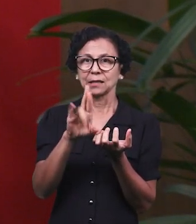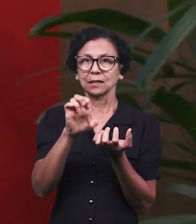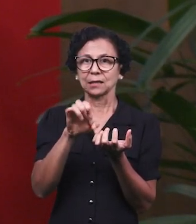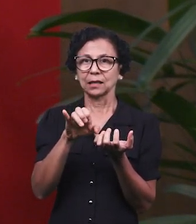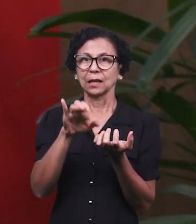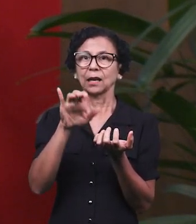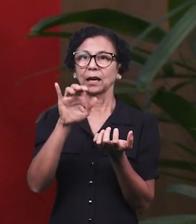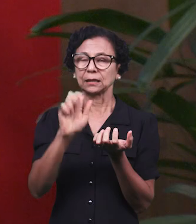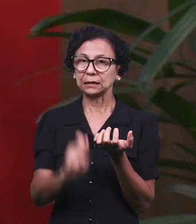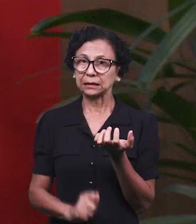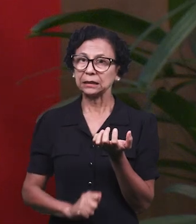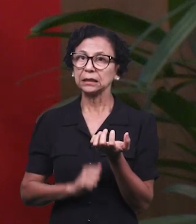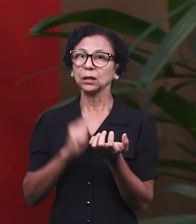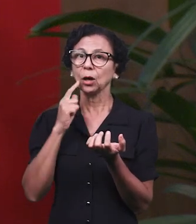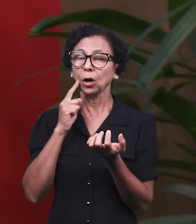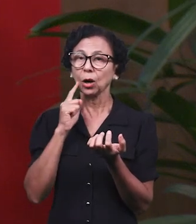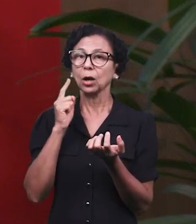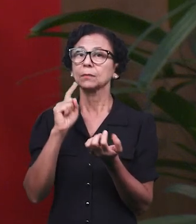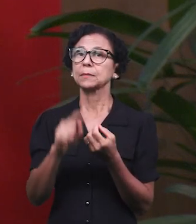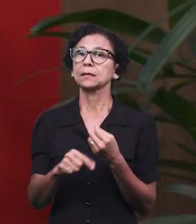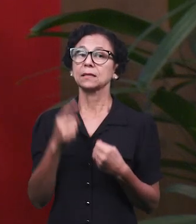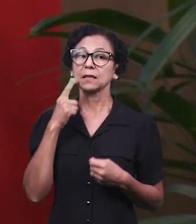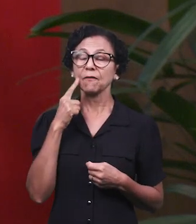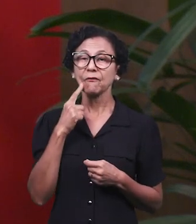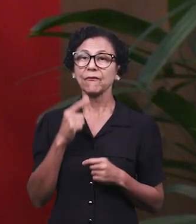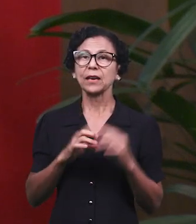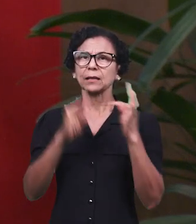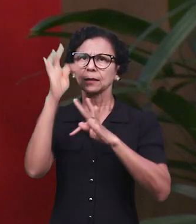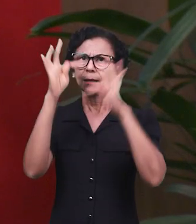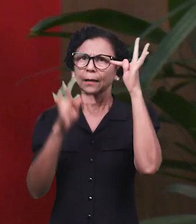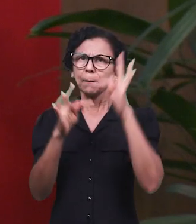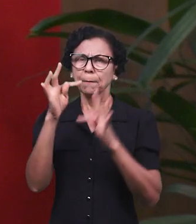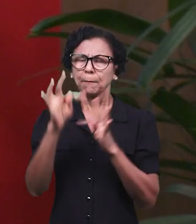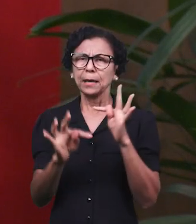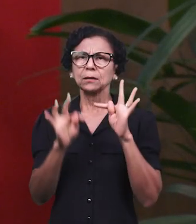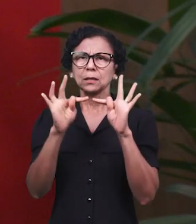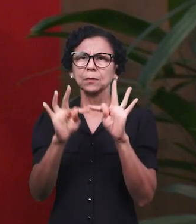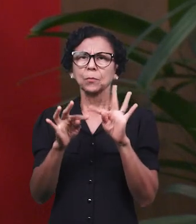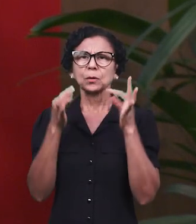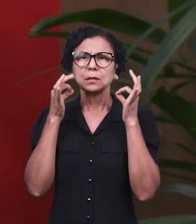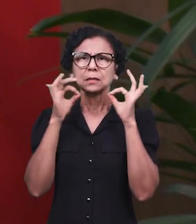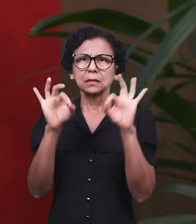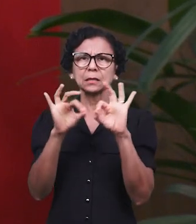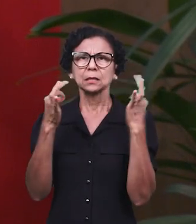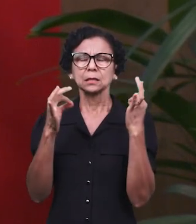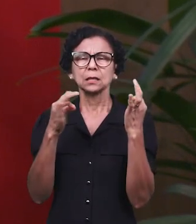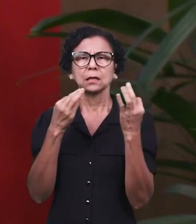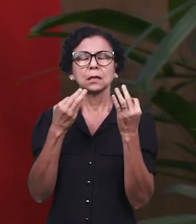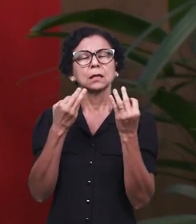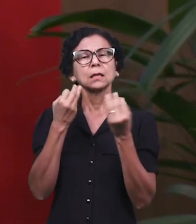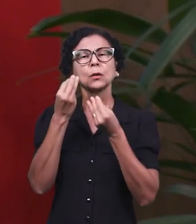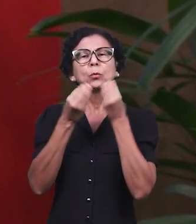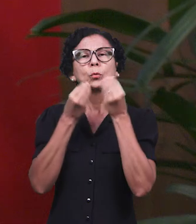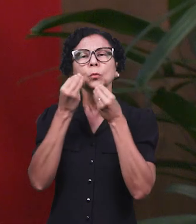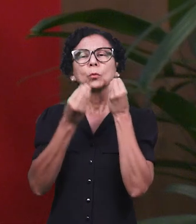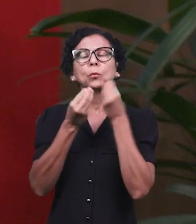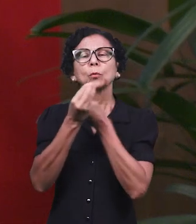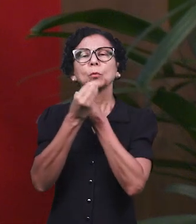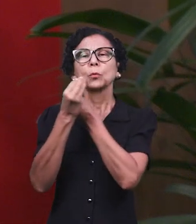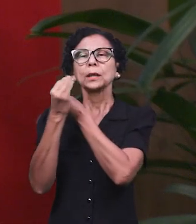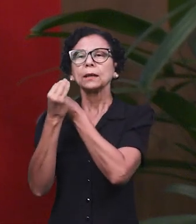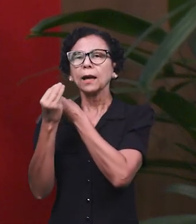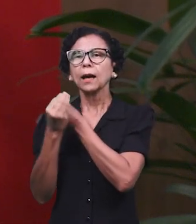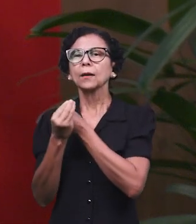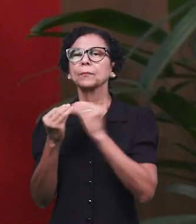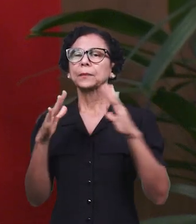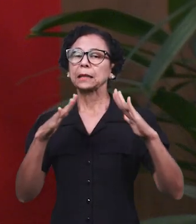né, ser redobrada. É um cuidado, assim, nós precisamos ter redobrado. Então, passando todas essas orientações, fazendo